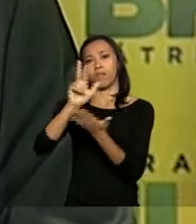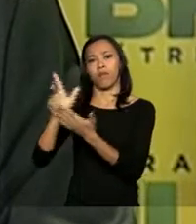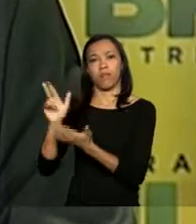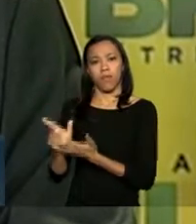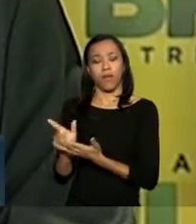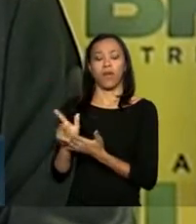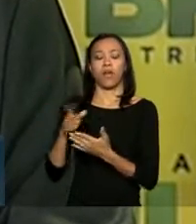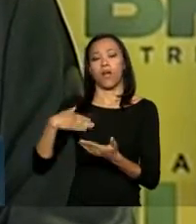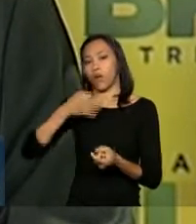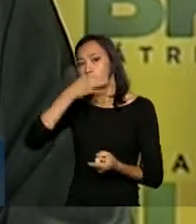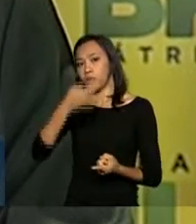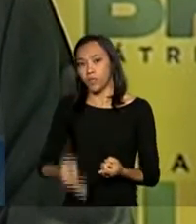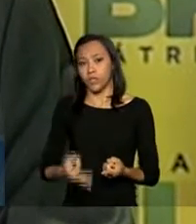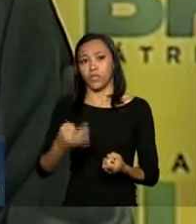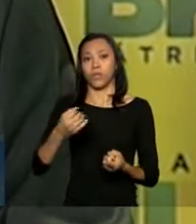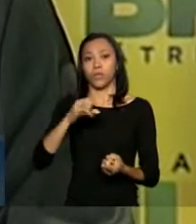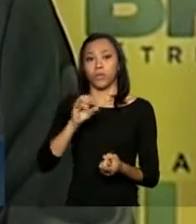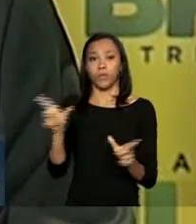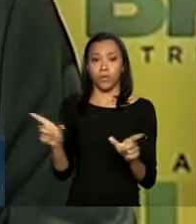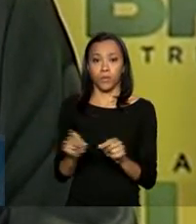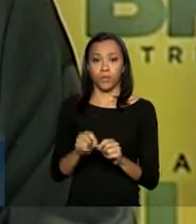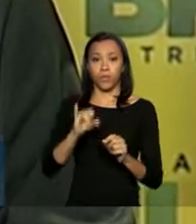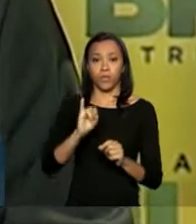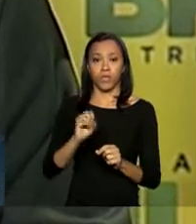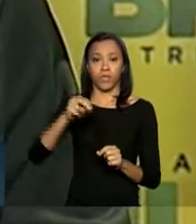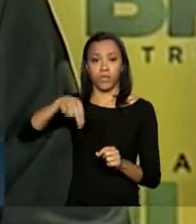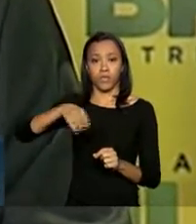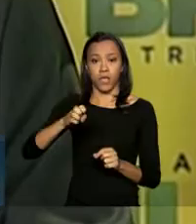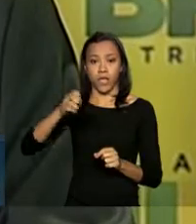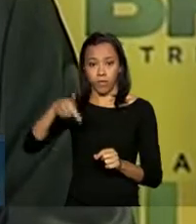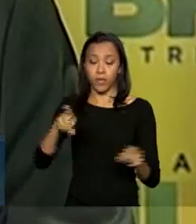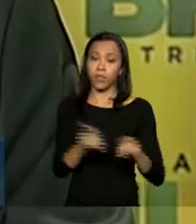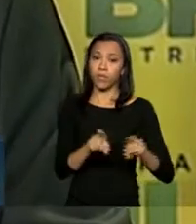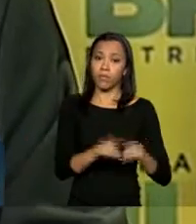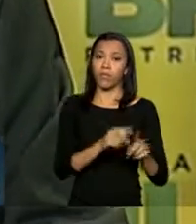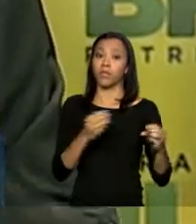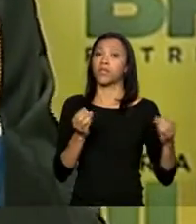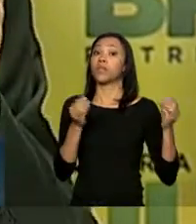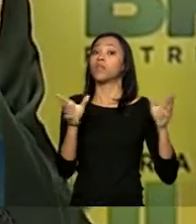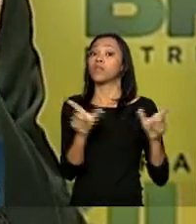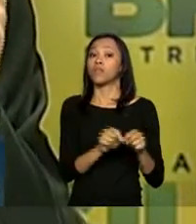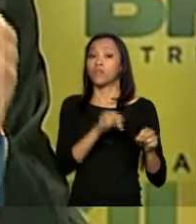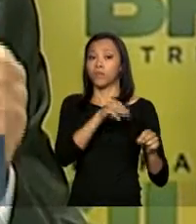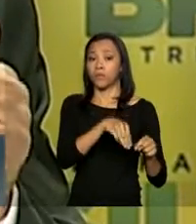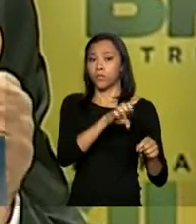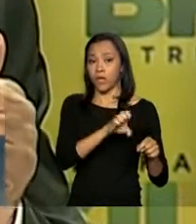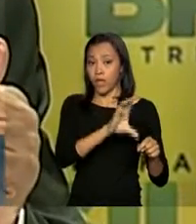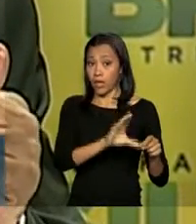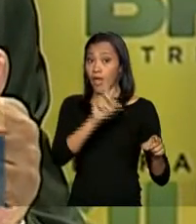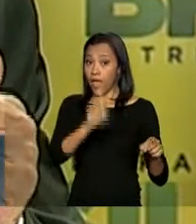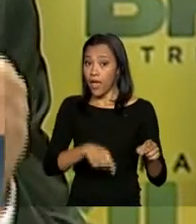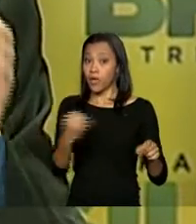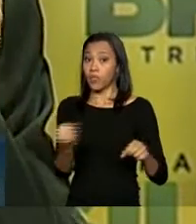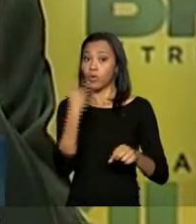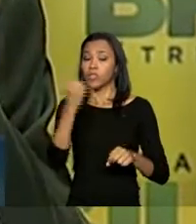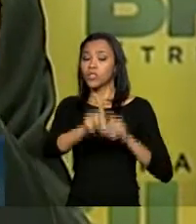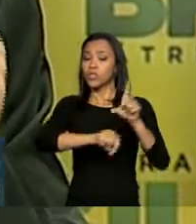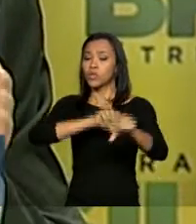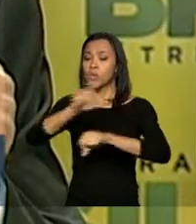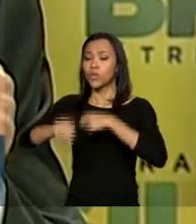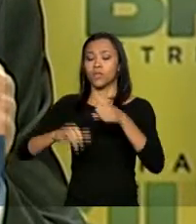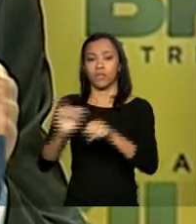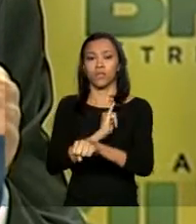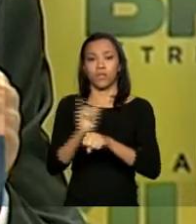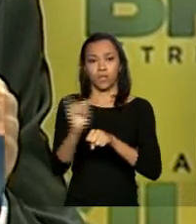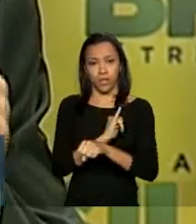posição do MEC, é que para analisar as médias é preciso considerar as estratégias de seleção, o